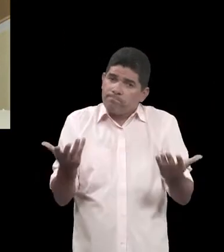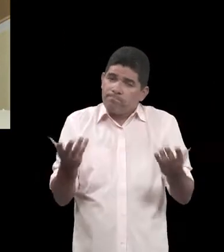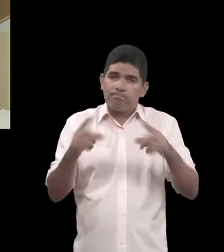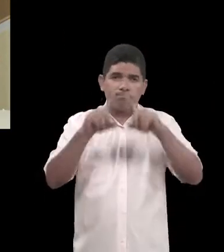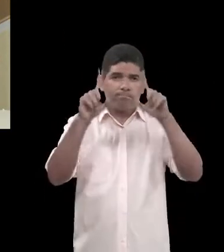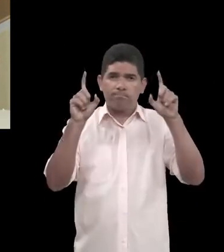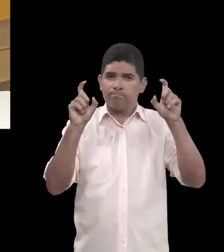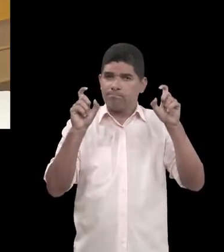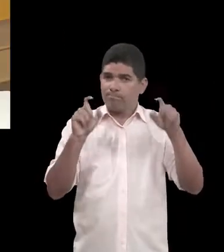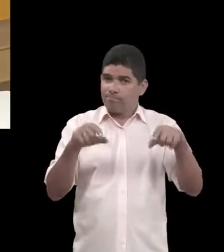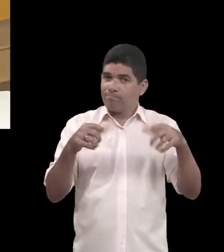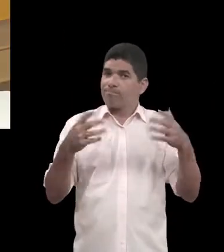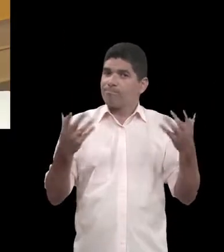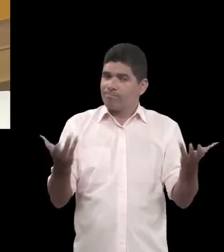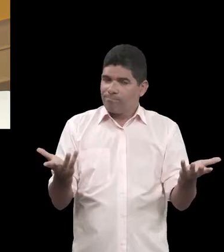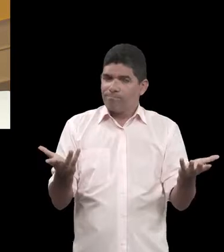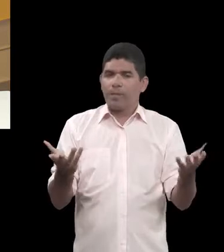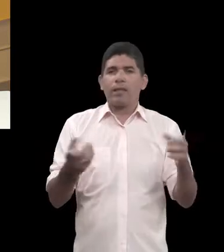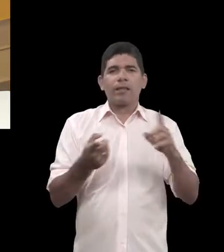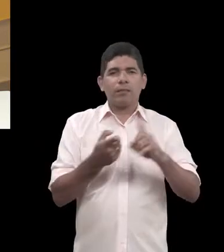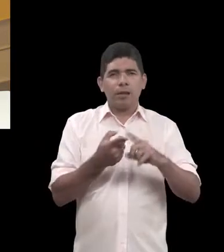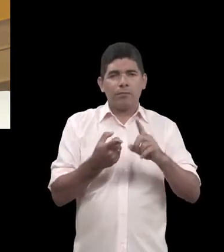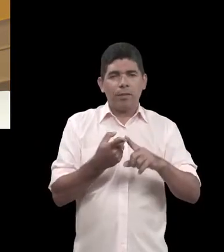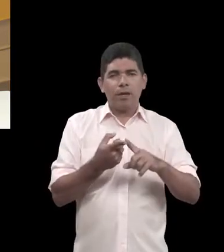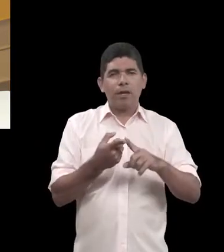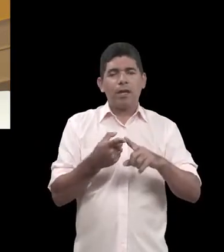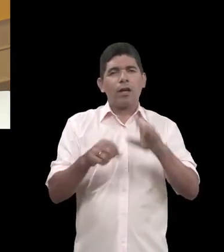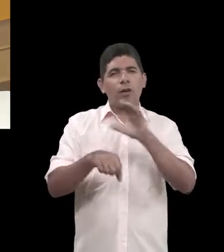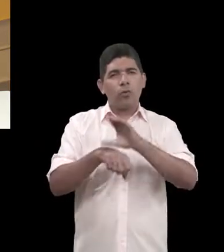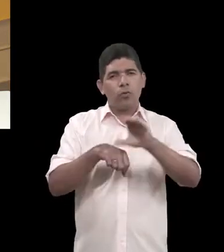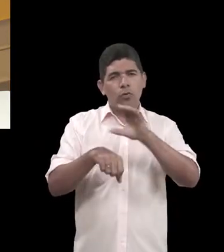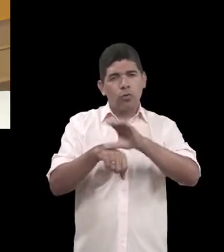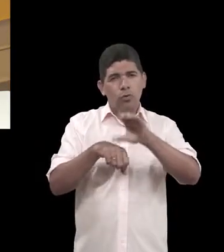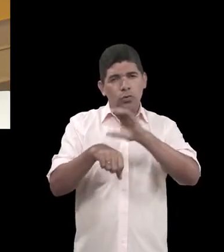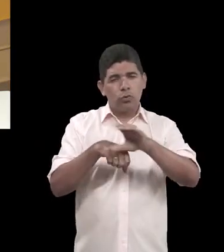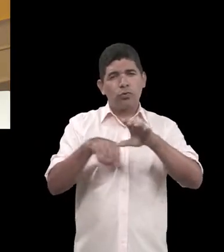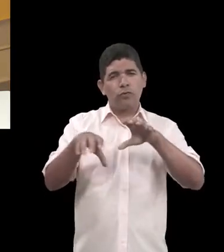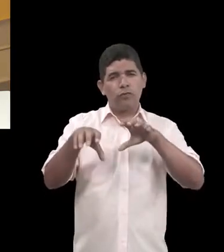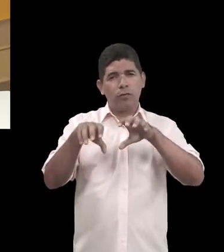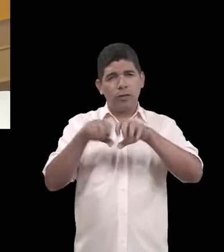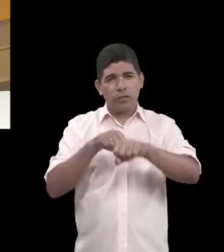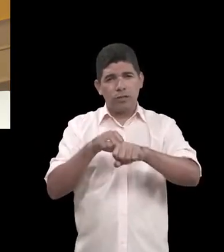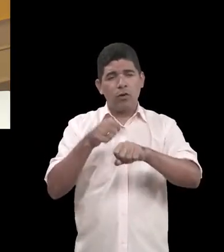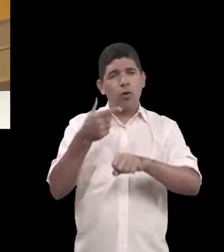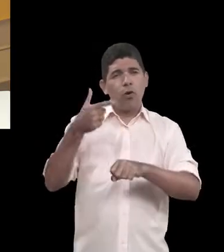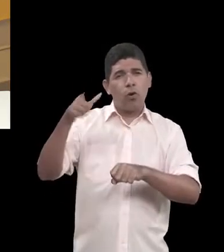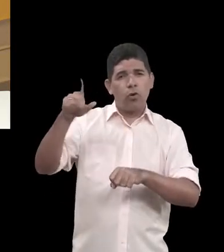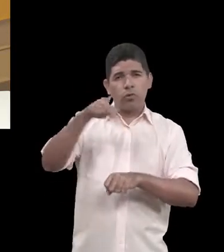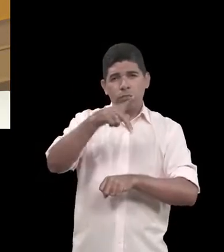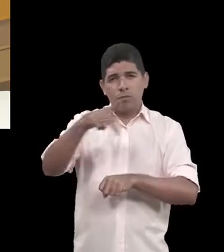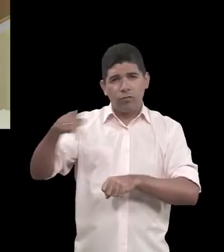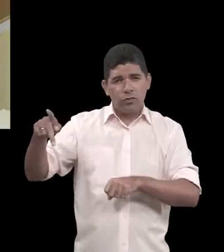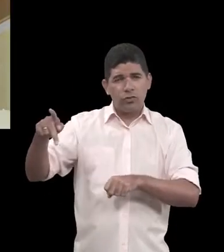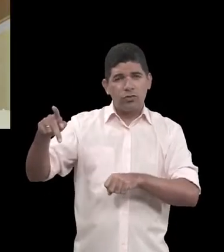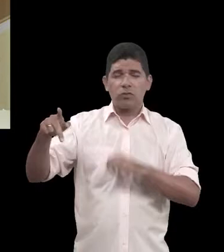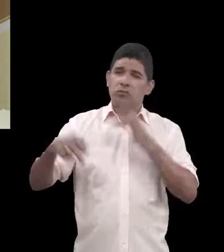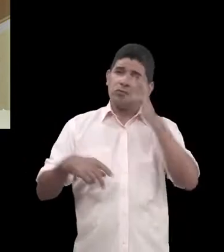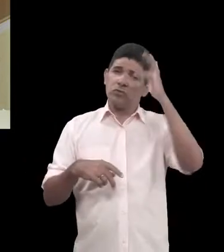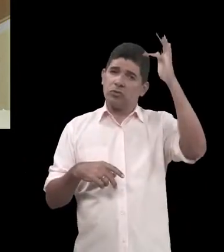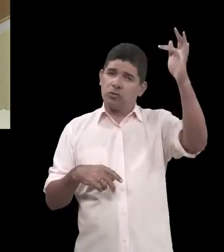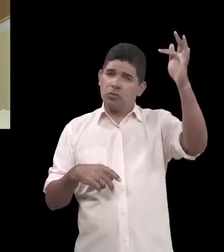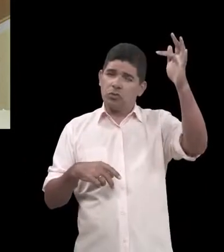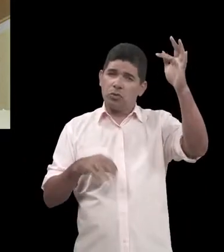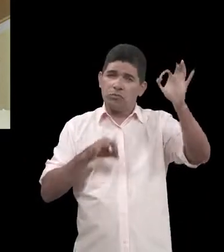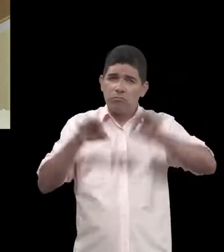um próprio curso de formação para os outros professores. Isso tem algo planejado isso para o futuro ou ainda não? Por enquanto não. A gente